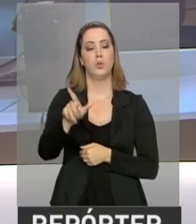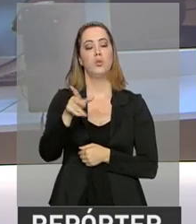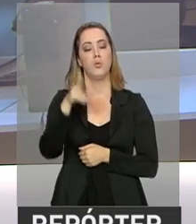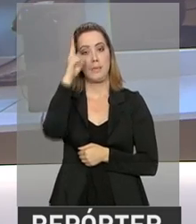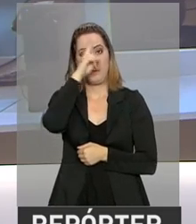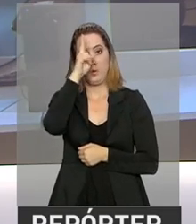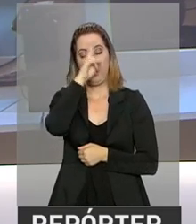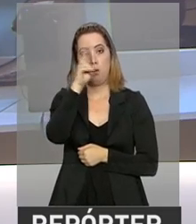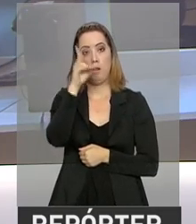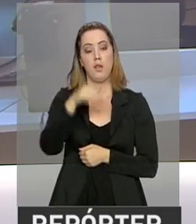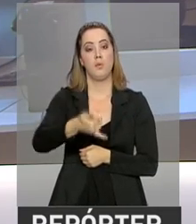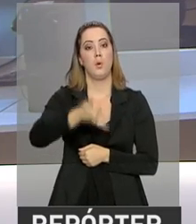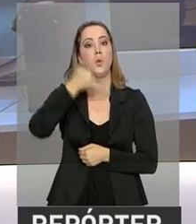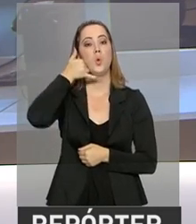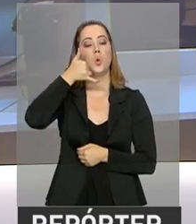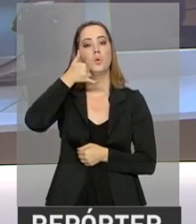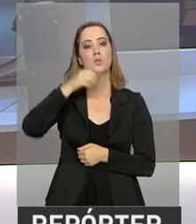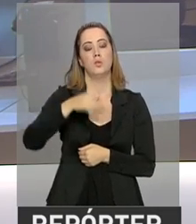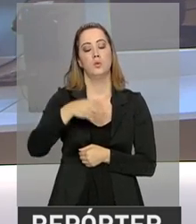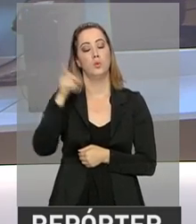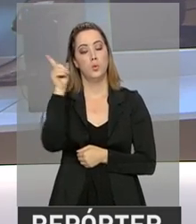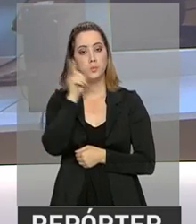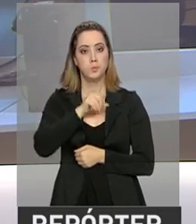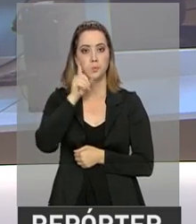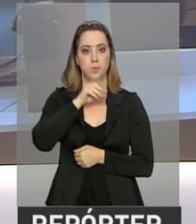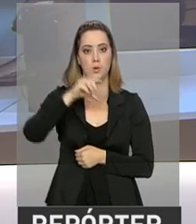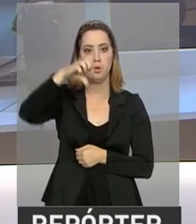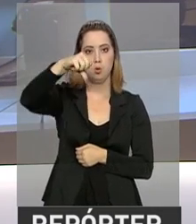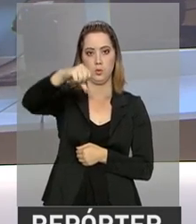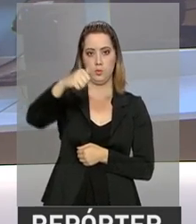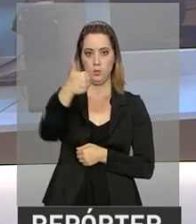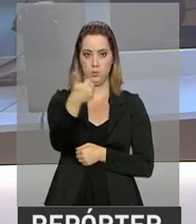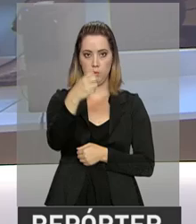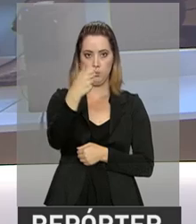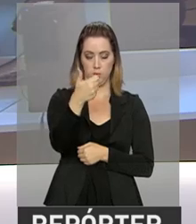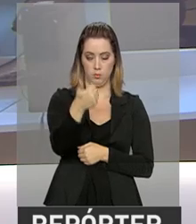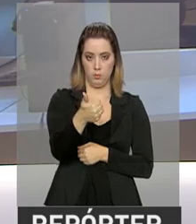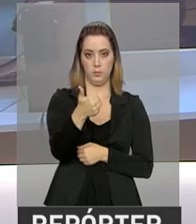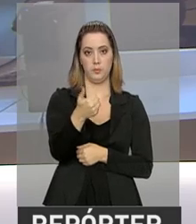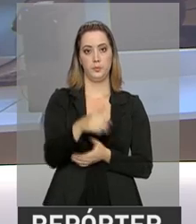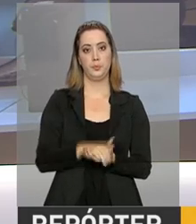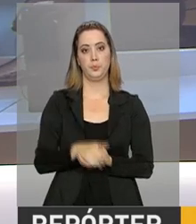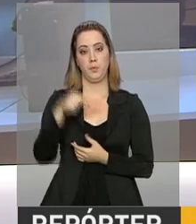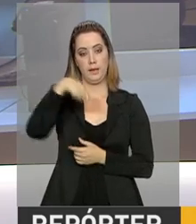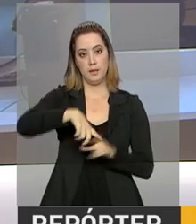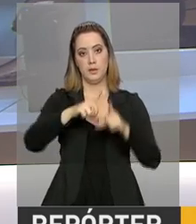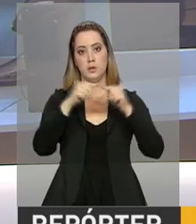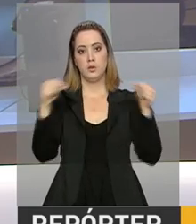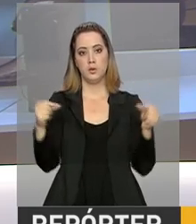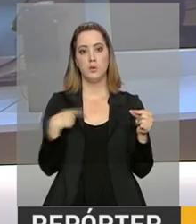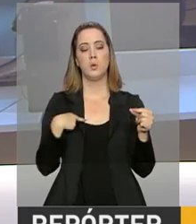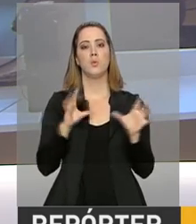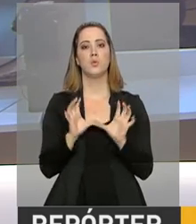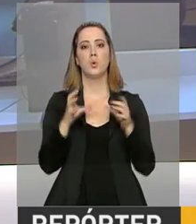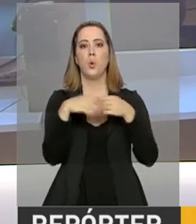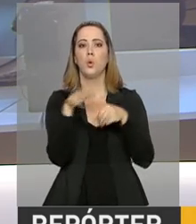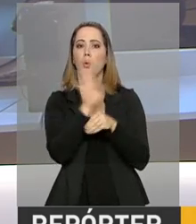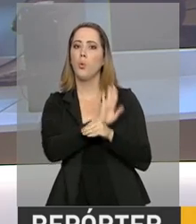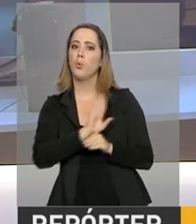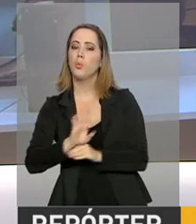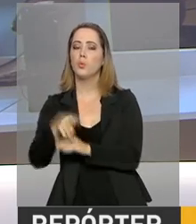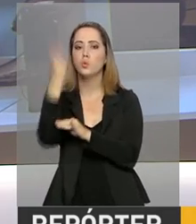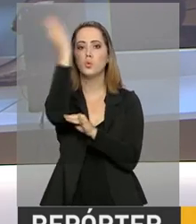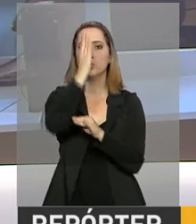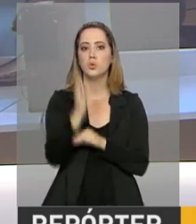emergência das as autoridades norte-americanas é o 911 aqui em Brasília o núcleo de assistência